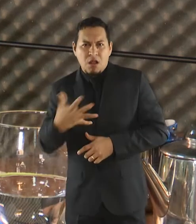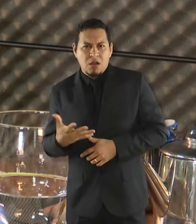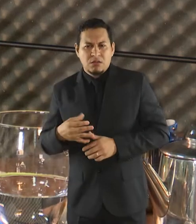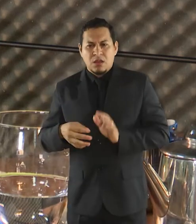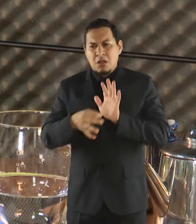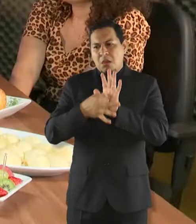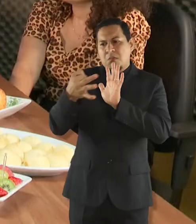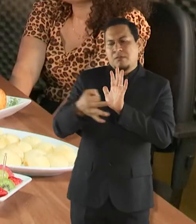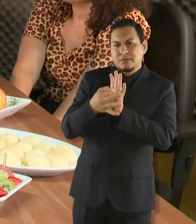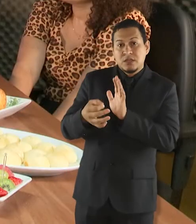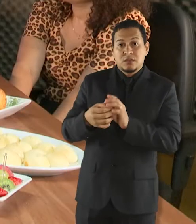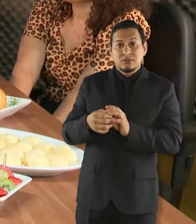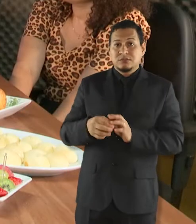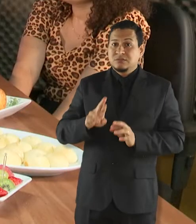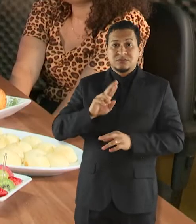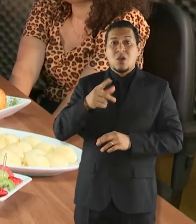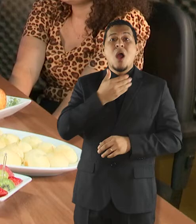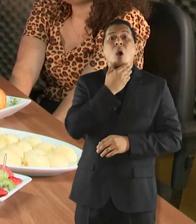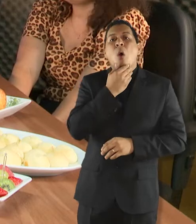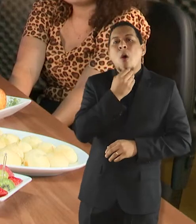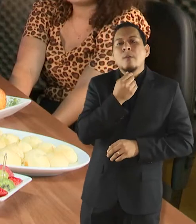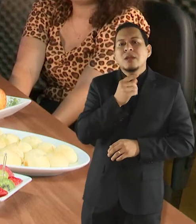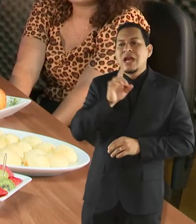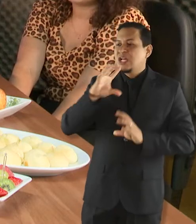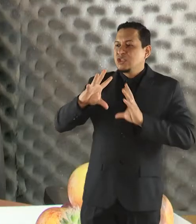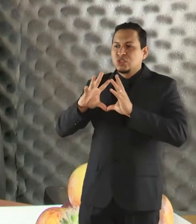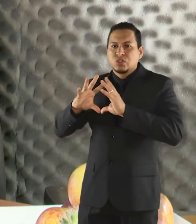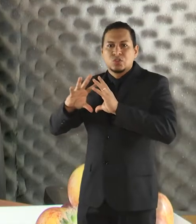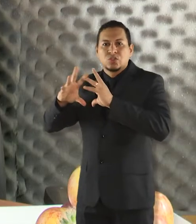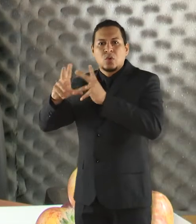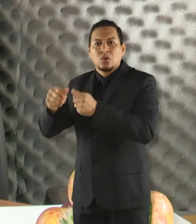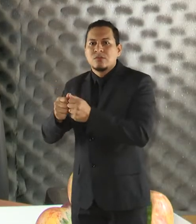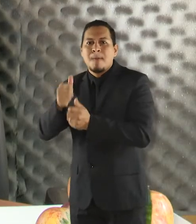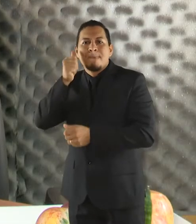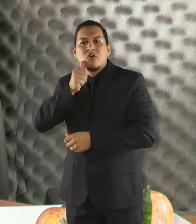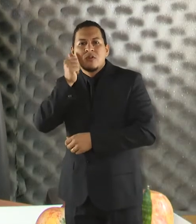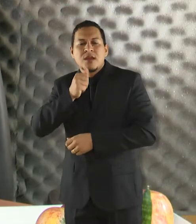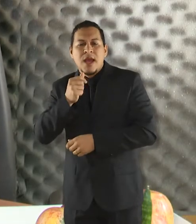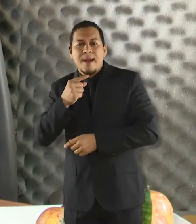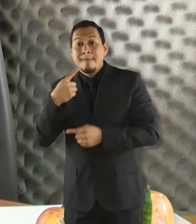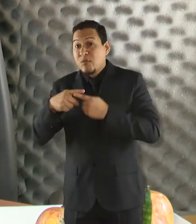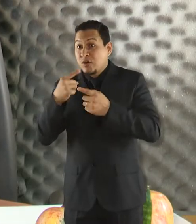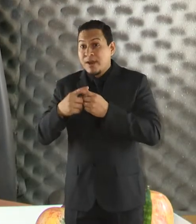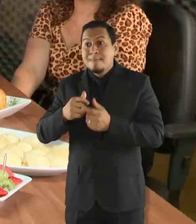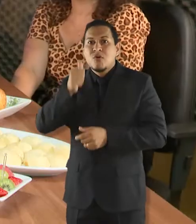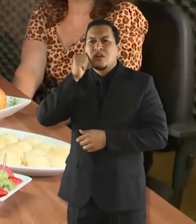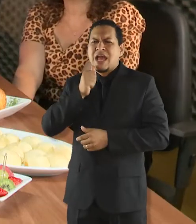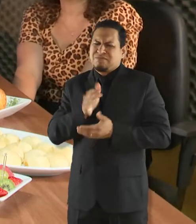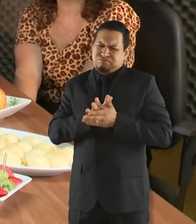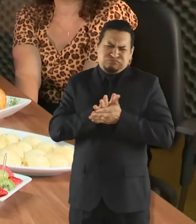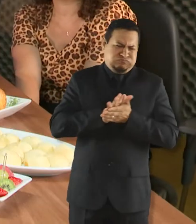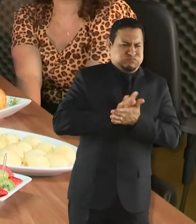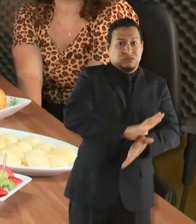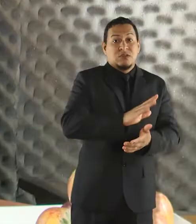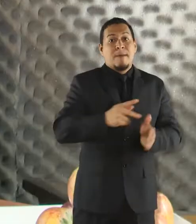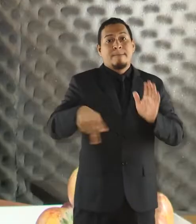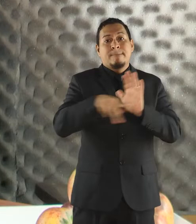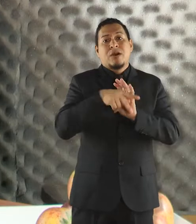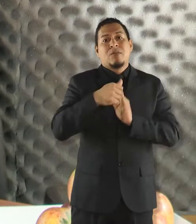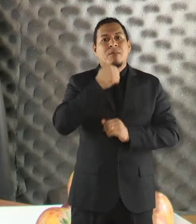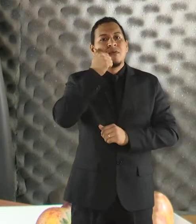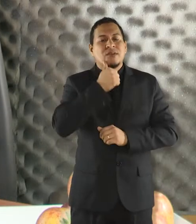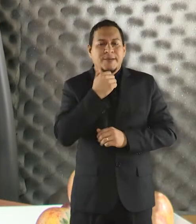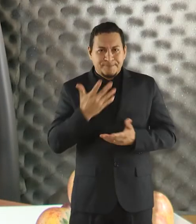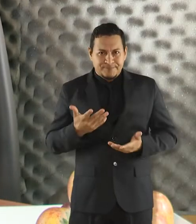Ai, você não... Mulheres fazem isso. Mulheres, Dá nem né? pra acreditar, né? Então, Porque mulheres não sei odeiam se outras desconhece mulheres. essa luta, né? Ou não passam,